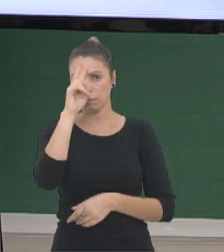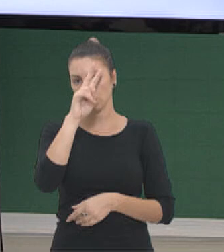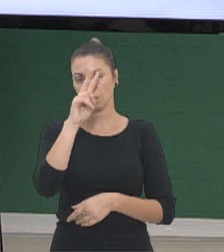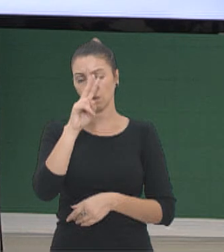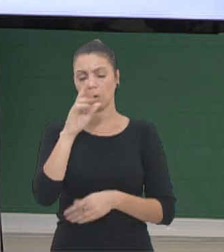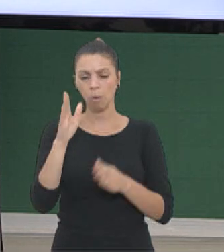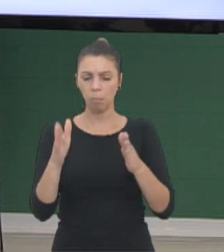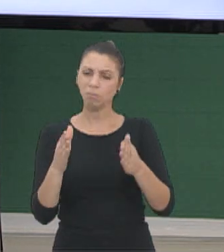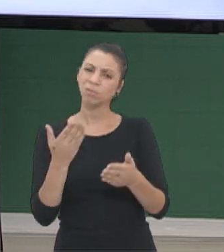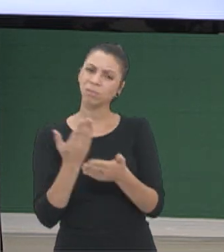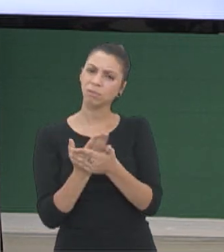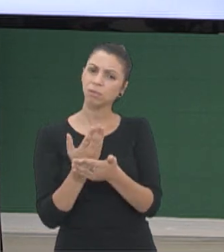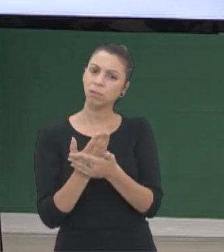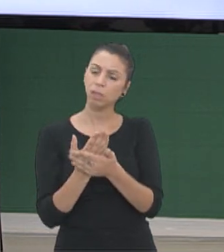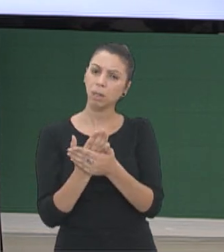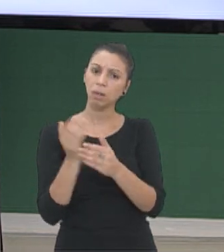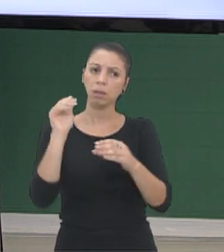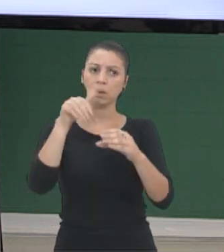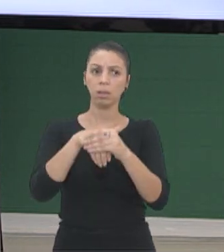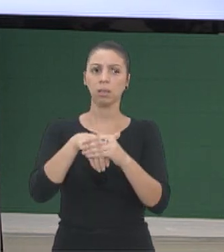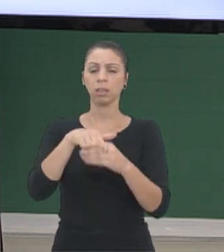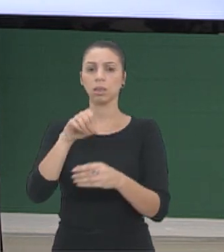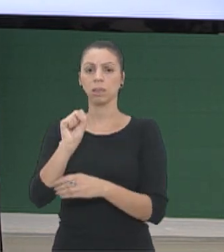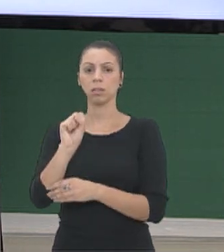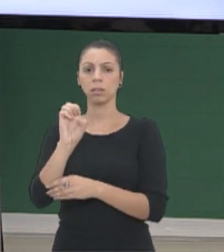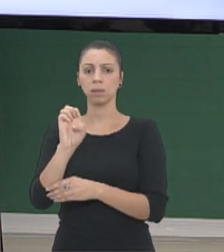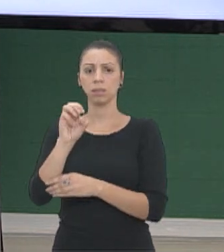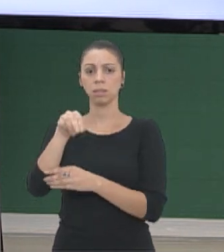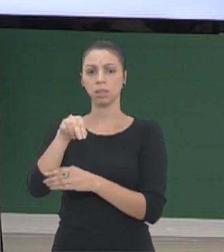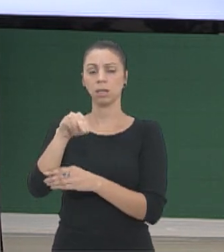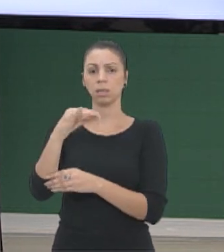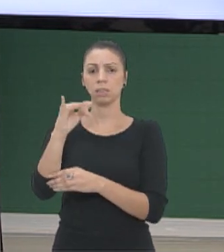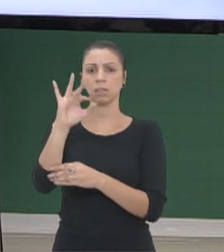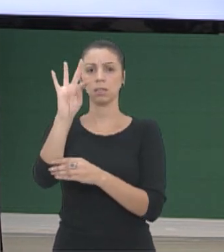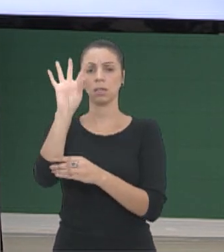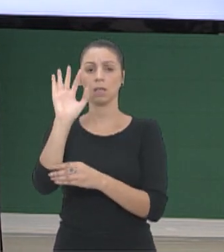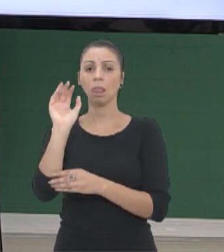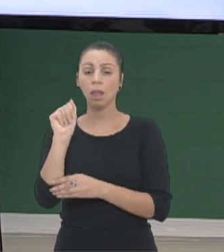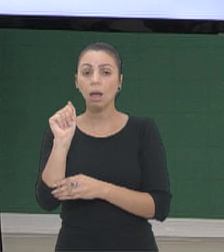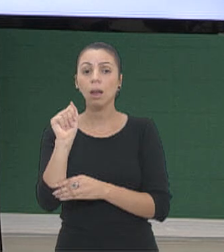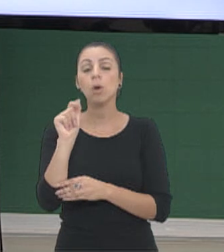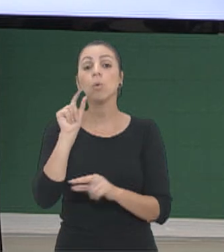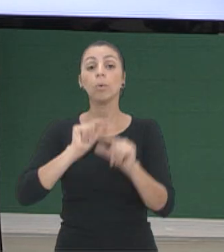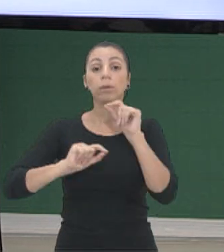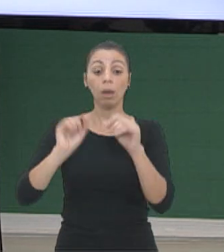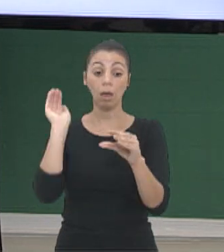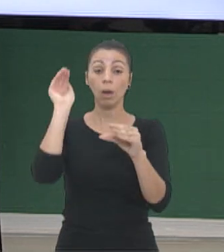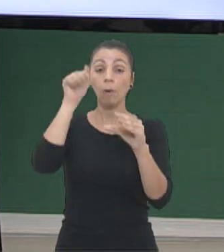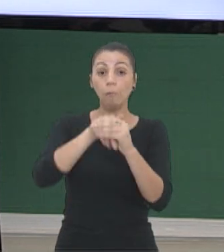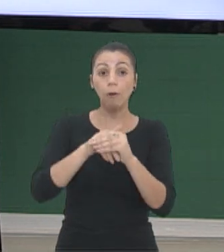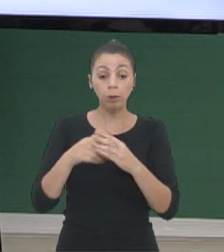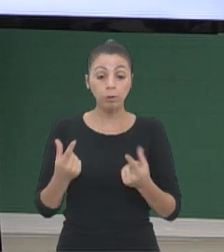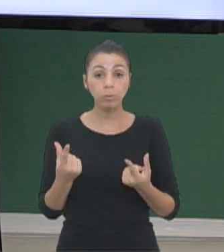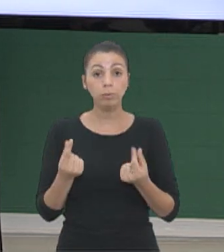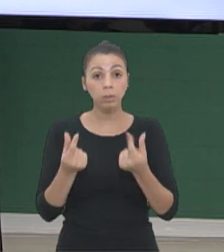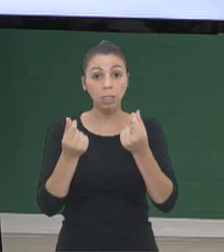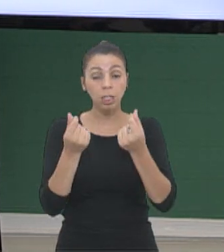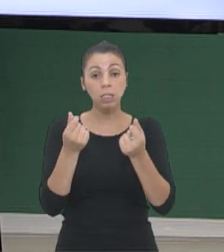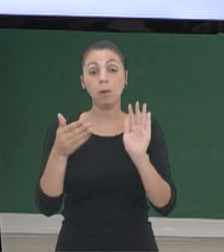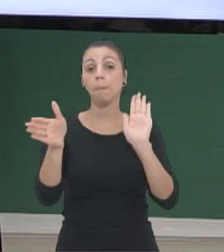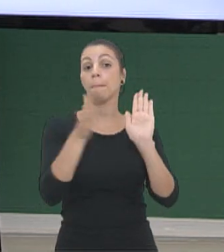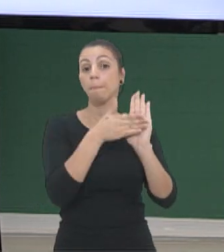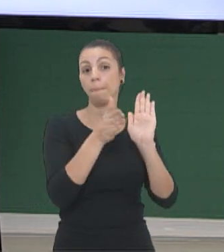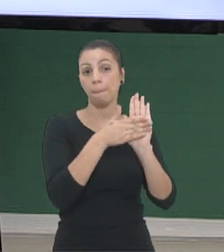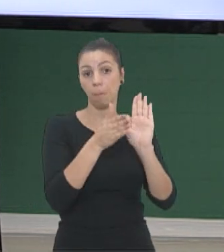já estudou sobre isso, que o voto censitário, na verdade, é o voto por renda. O Brasil já teve isso também. E que quando você comprovava uma